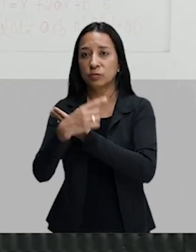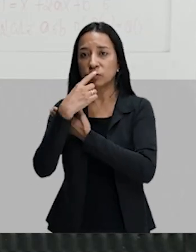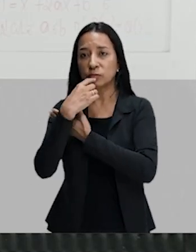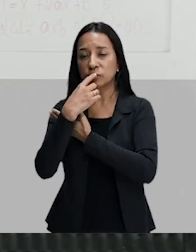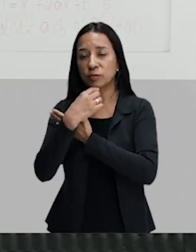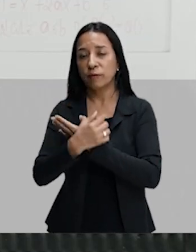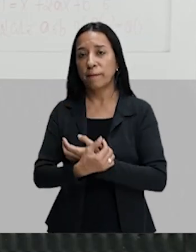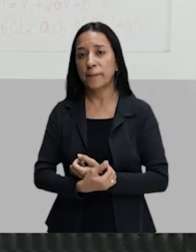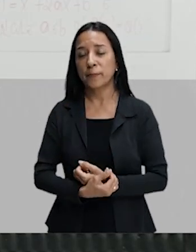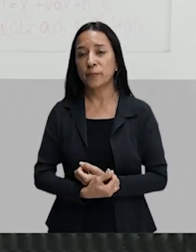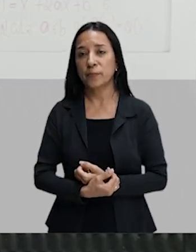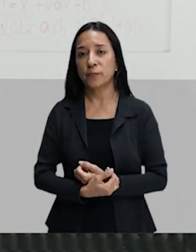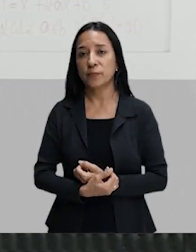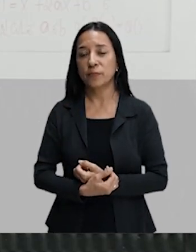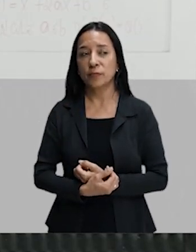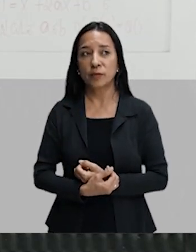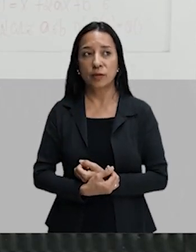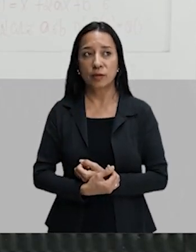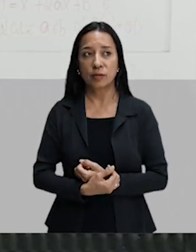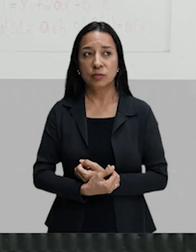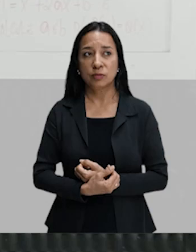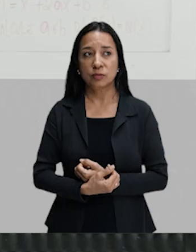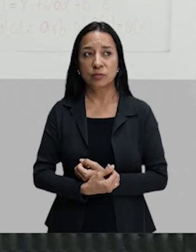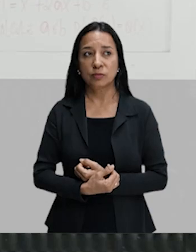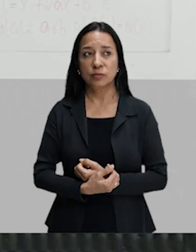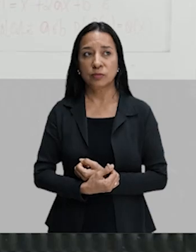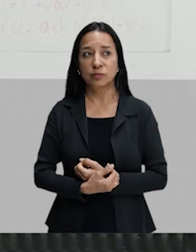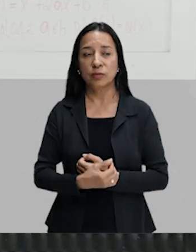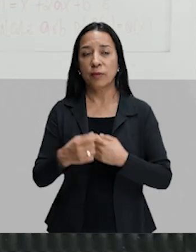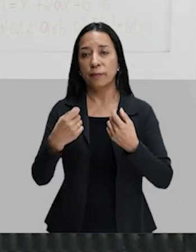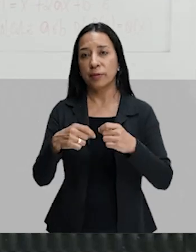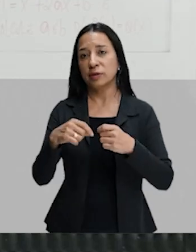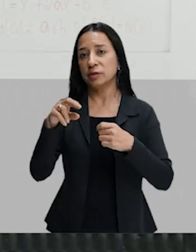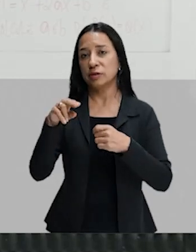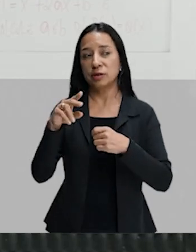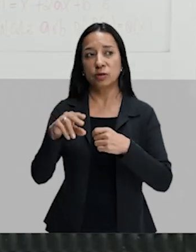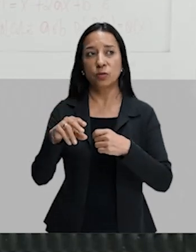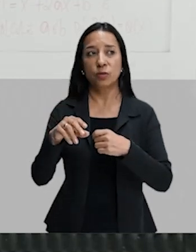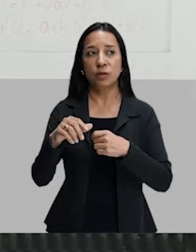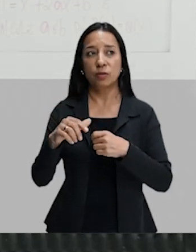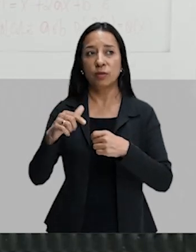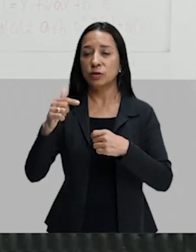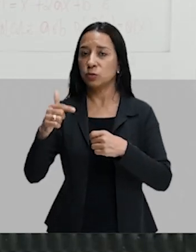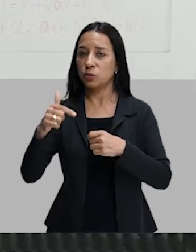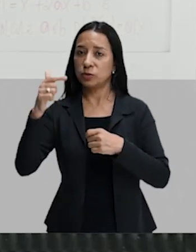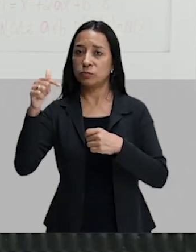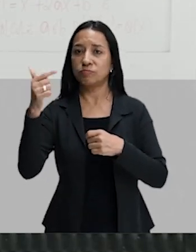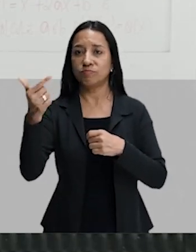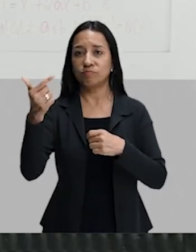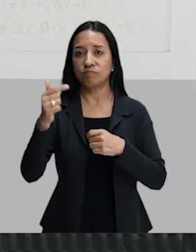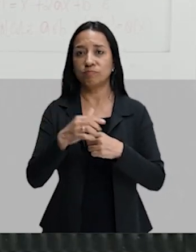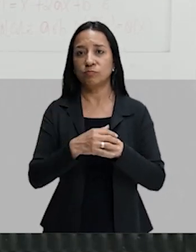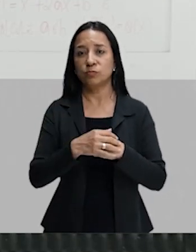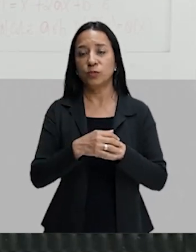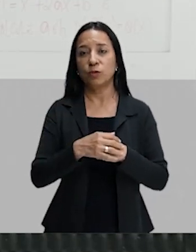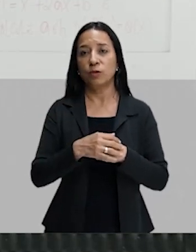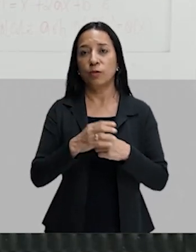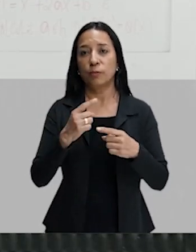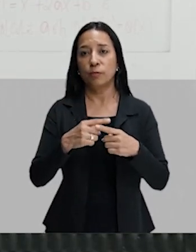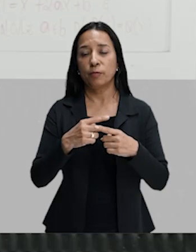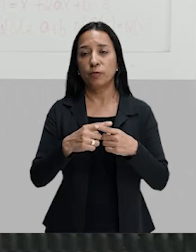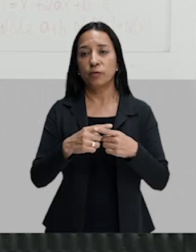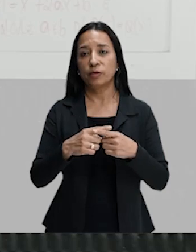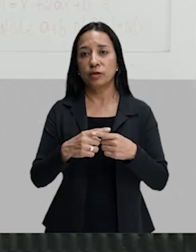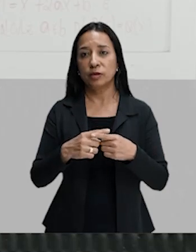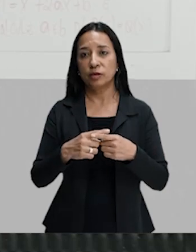do polinômio px, tem que ser igual a esse aqui, a 2. Tá? Que os